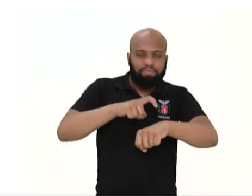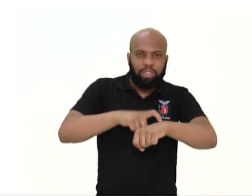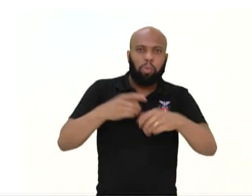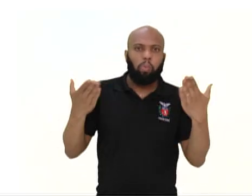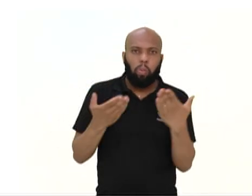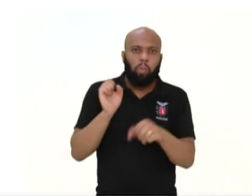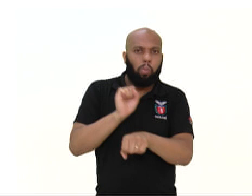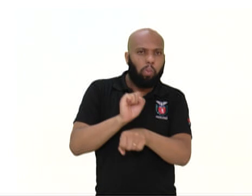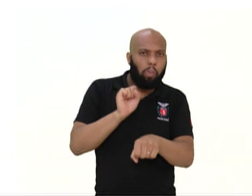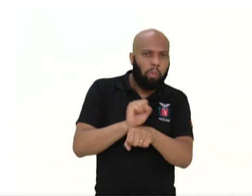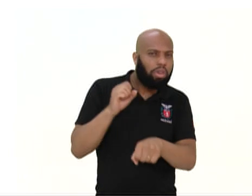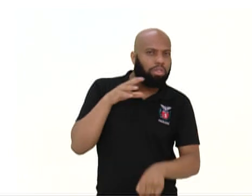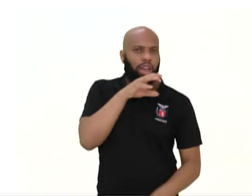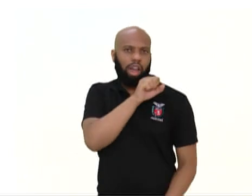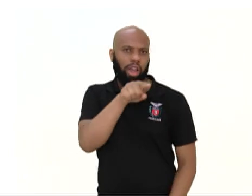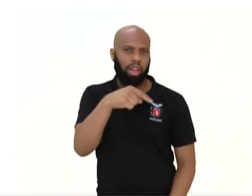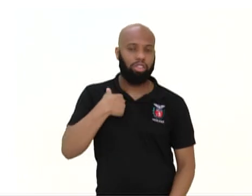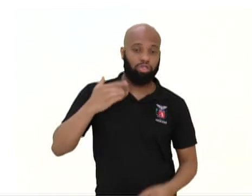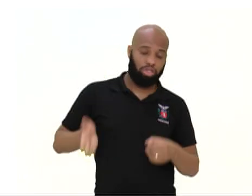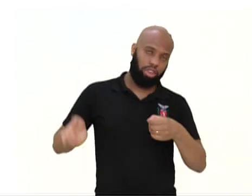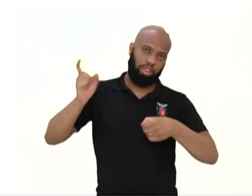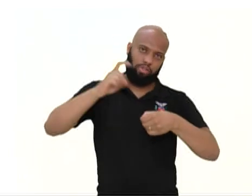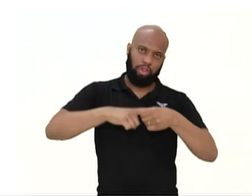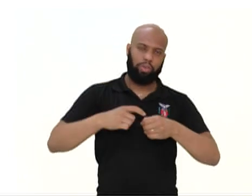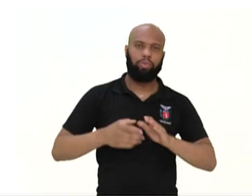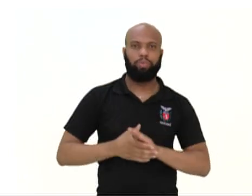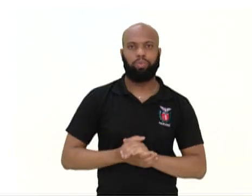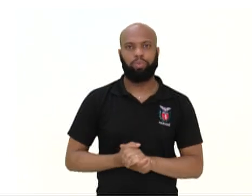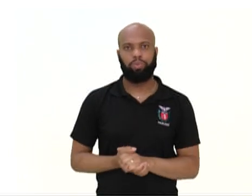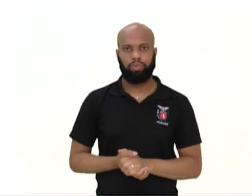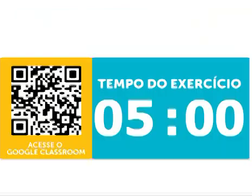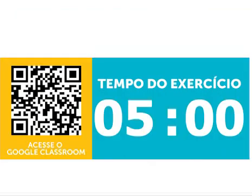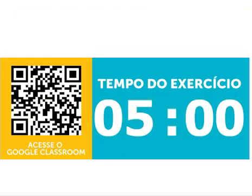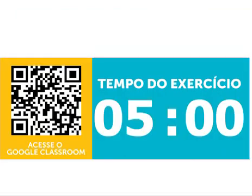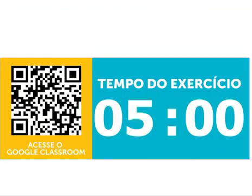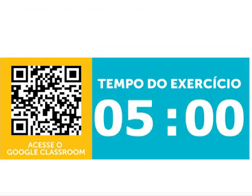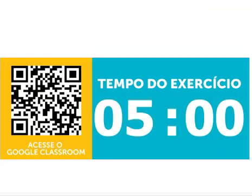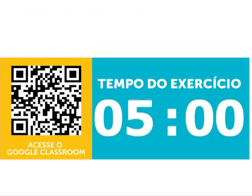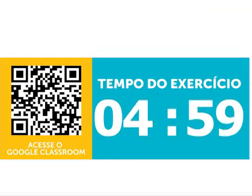Então, eu vou esperar mais um tempinho para vocês aqui e já volto com a solução.